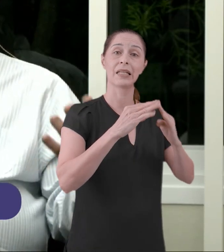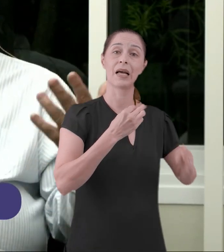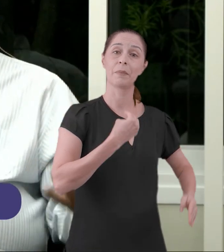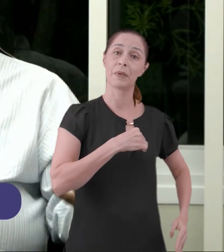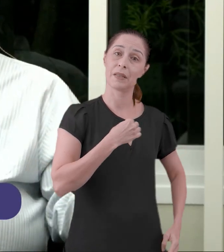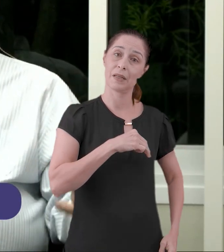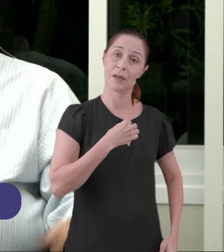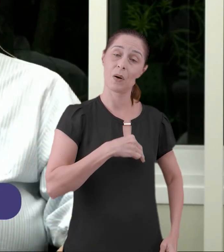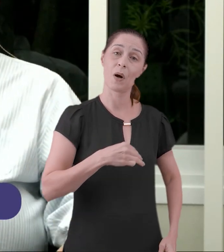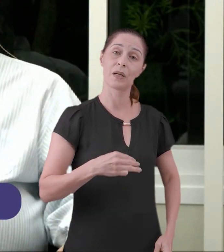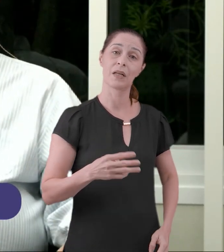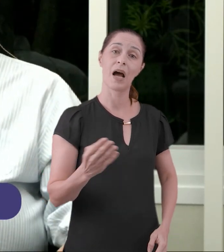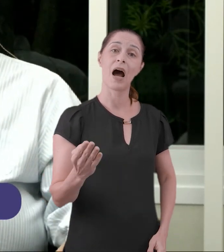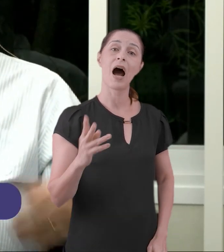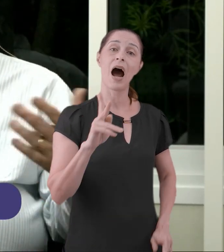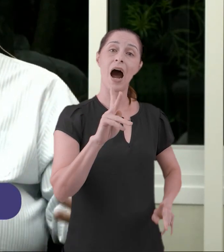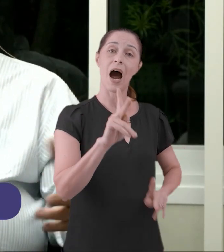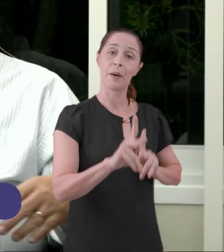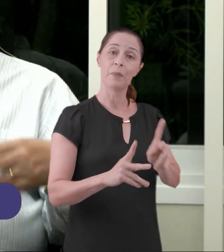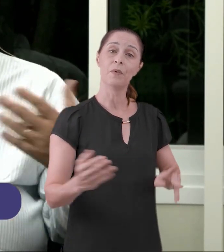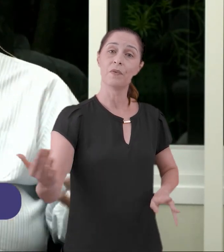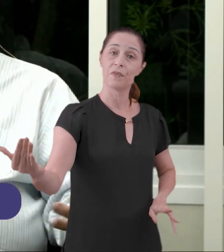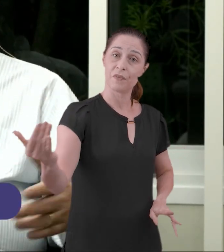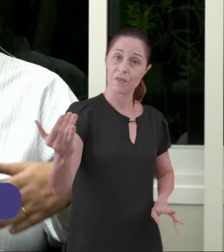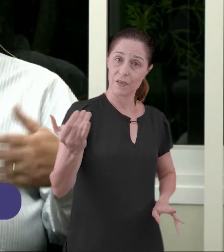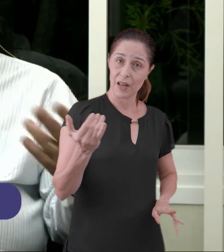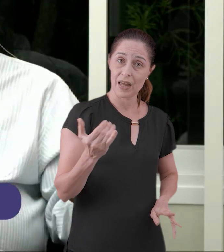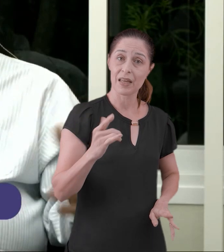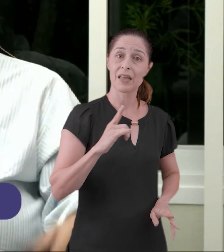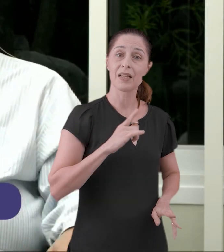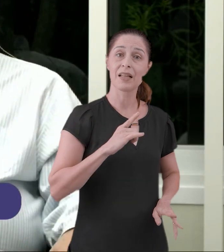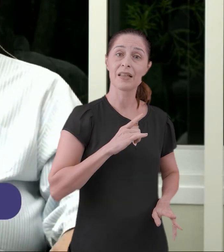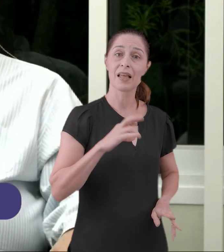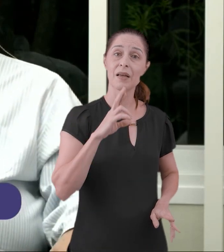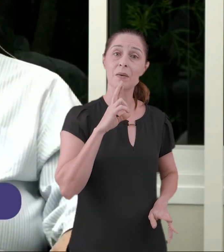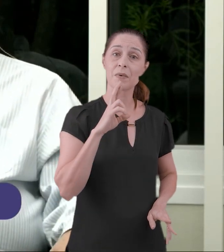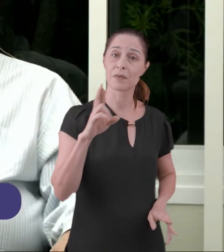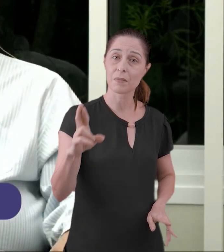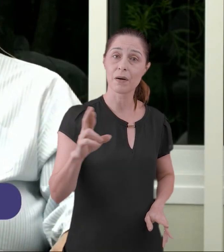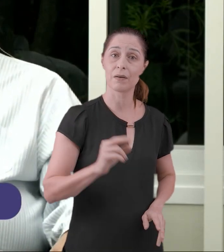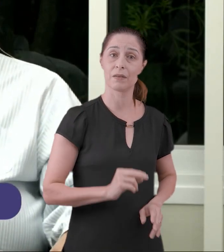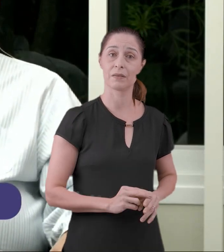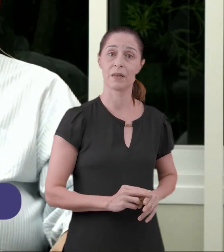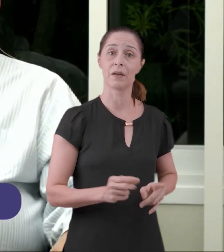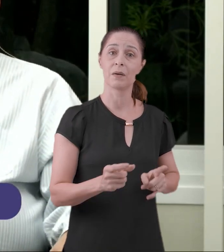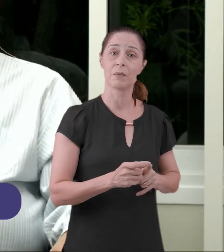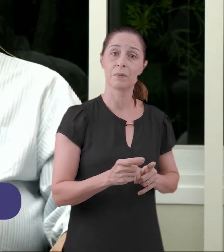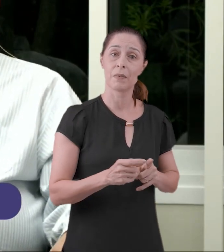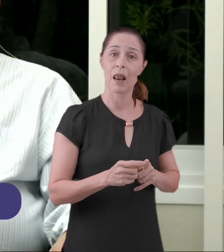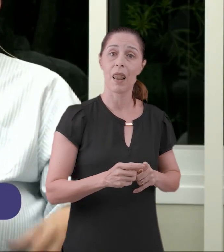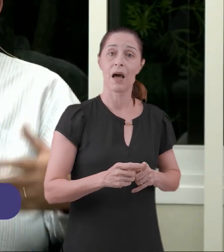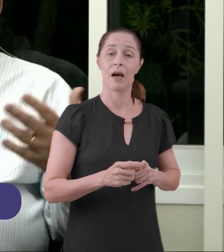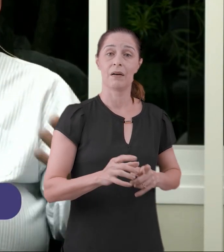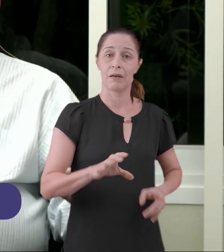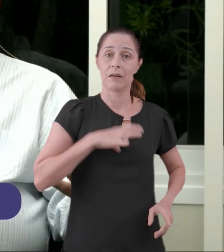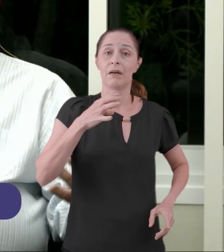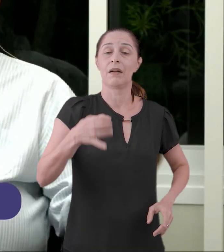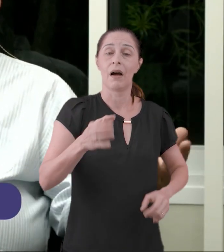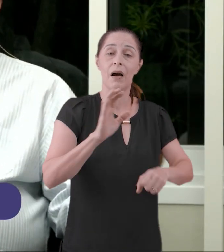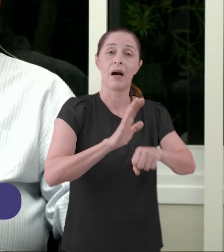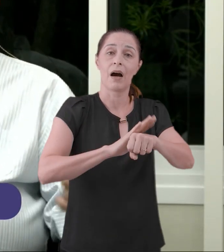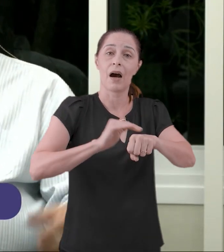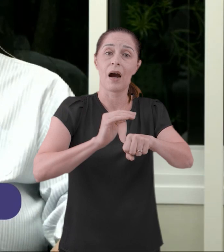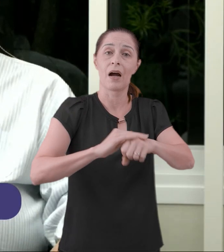e encontrar um bálsamo, um consolo, um lenitivo, uma palavra de encorajamento, né? Uma palavra de carinho,